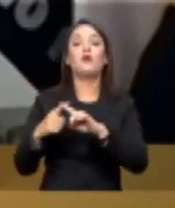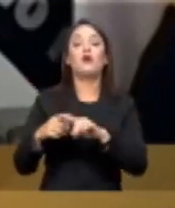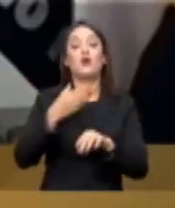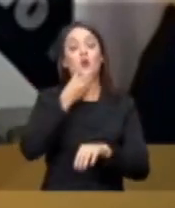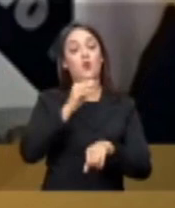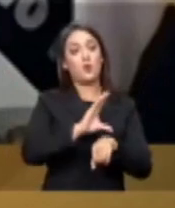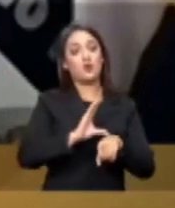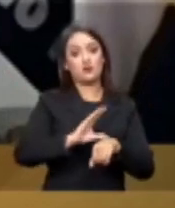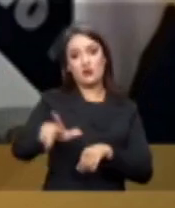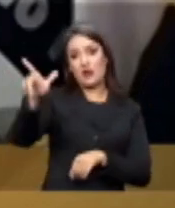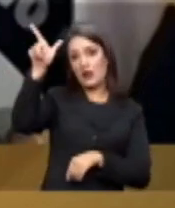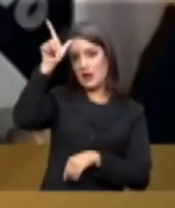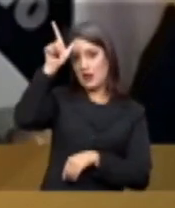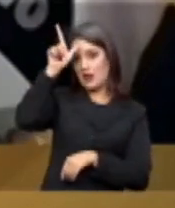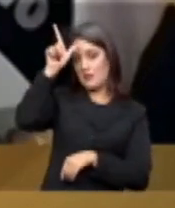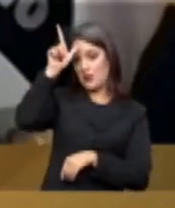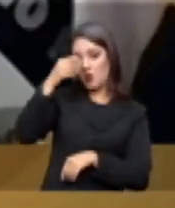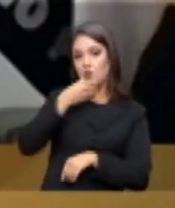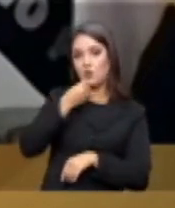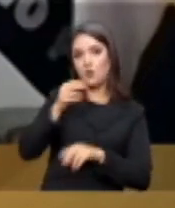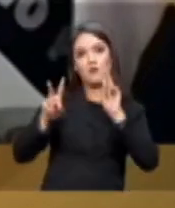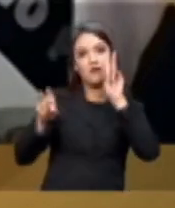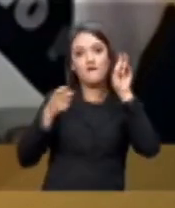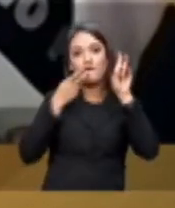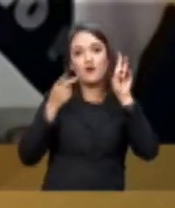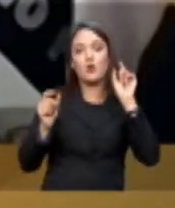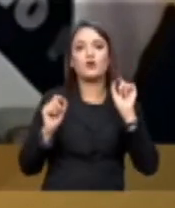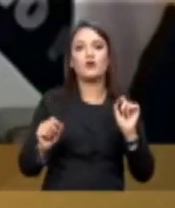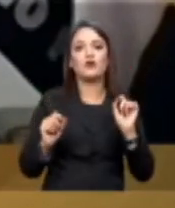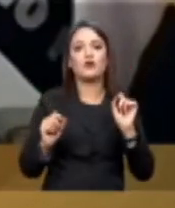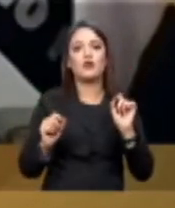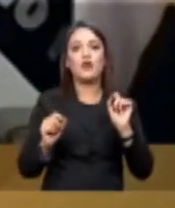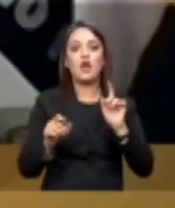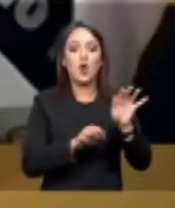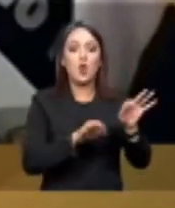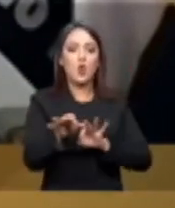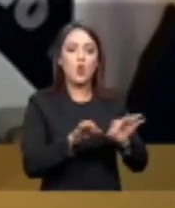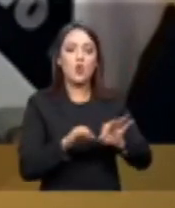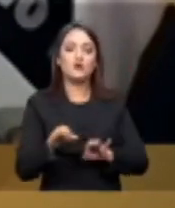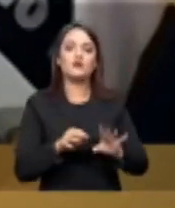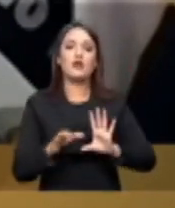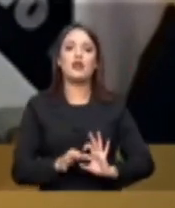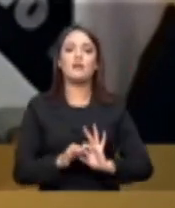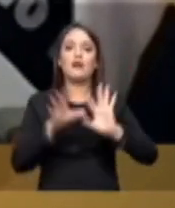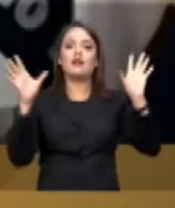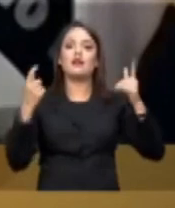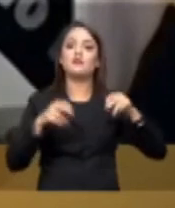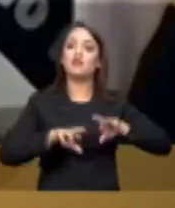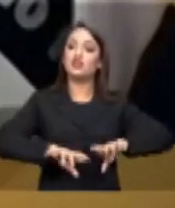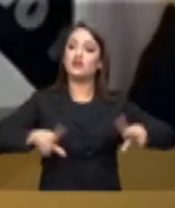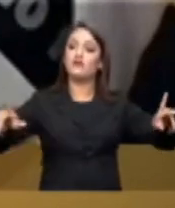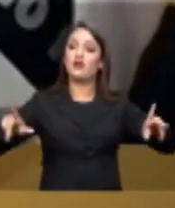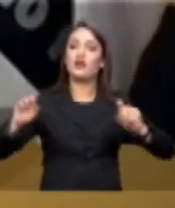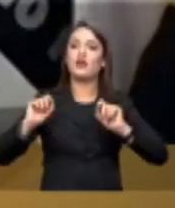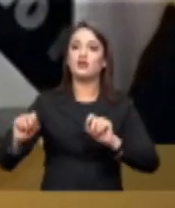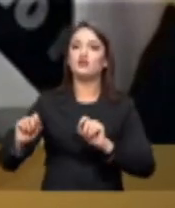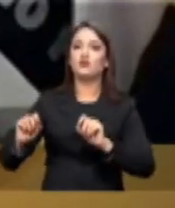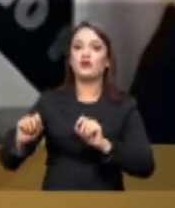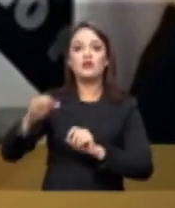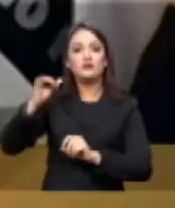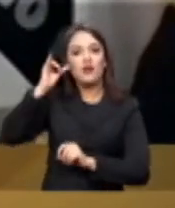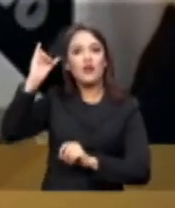alemão, abro aspas, ordenamento pela liberdade deve distinguir-se de um ordenamento da não